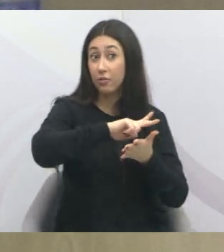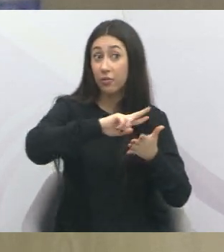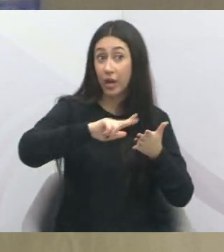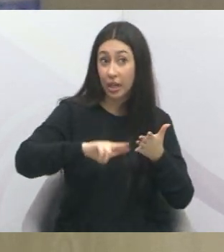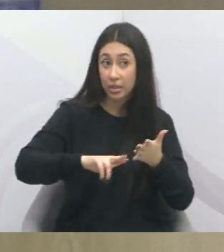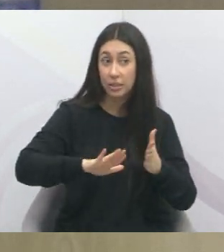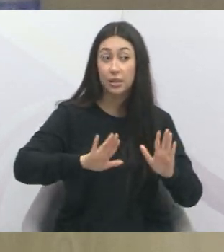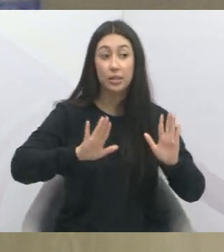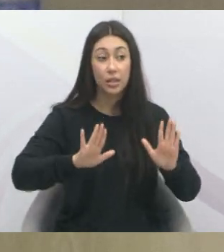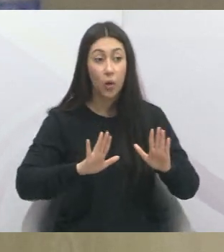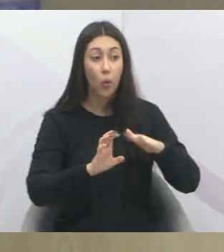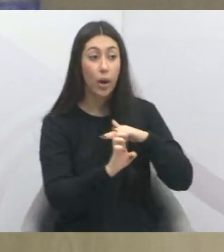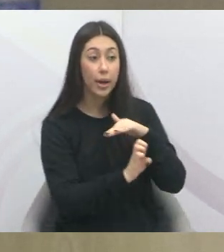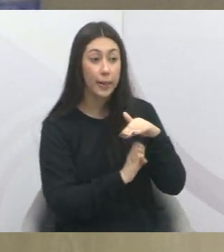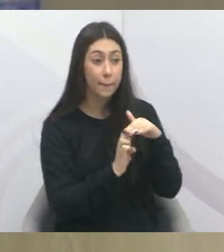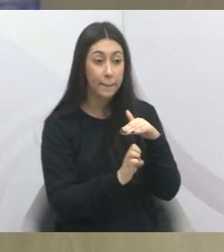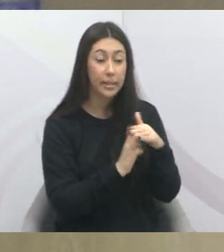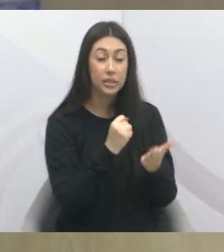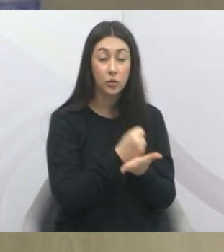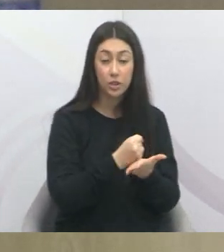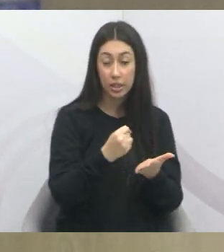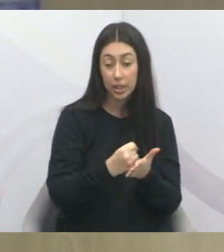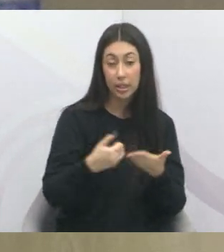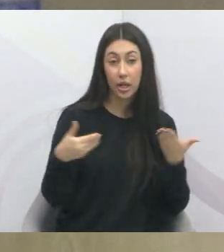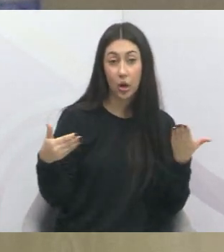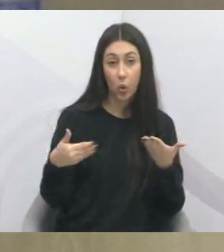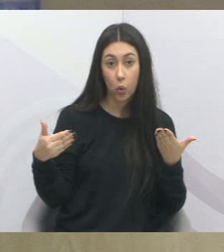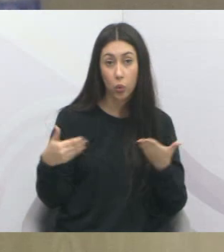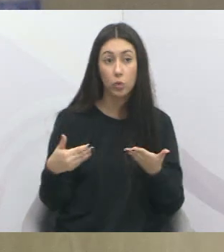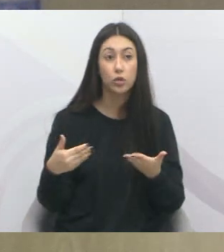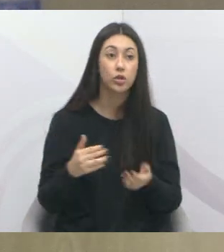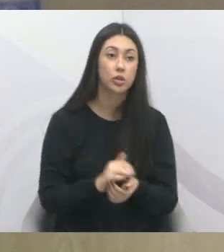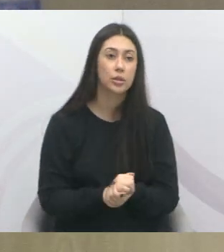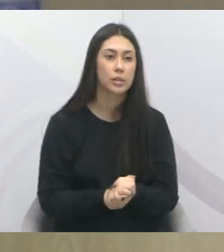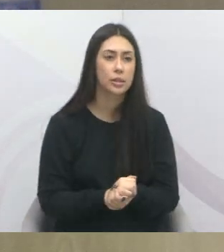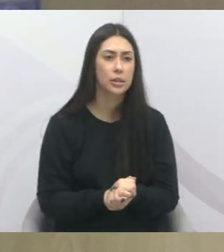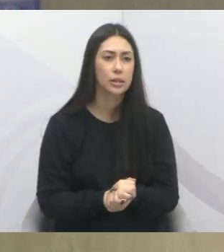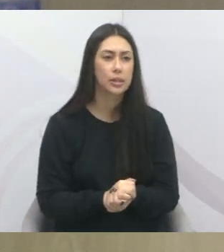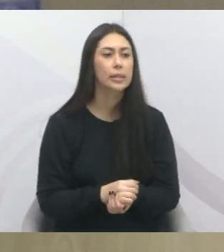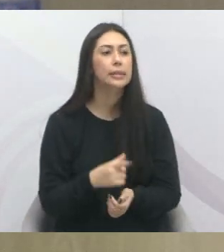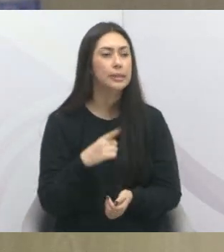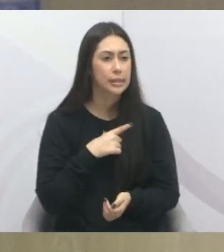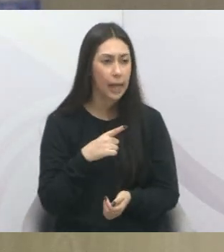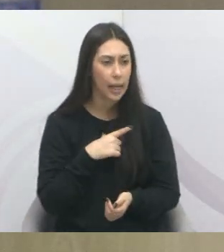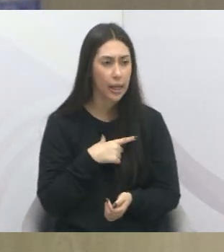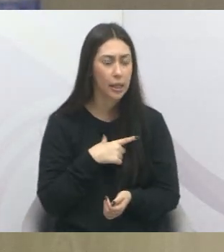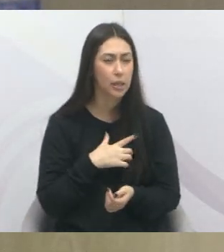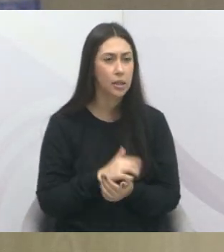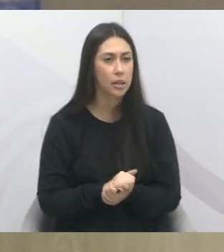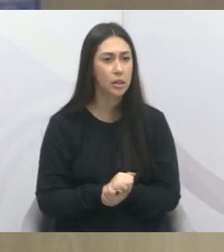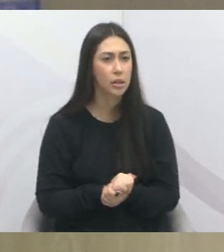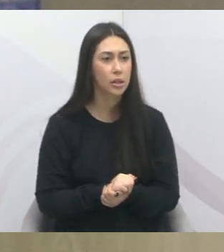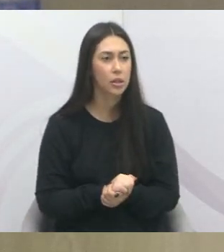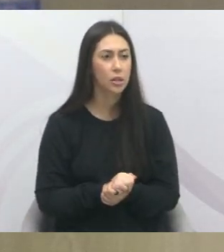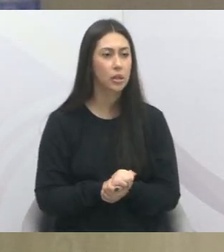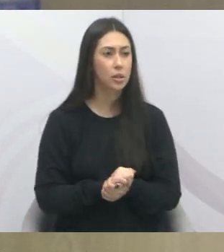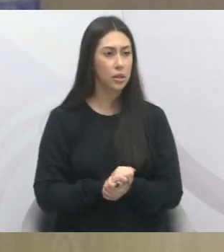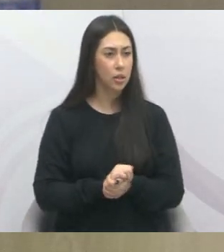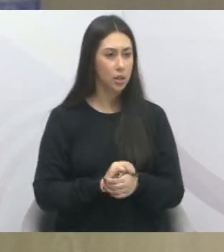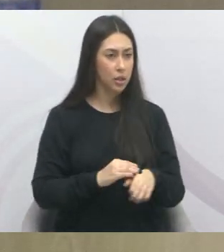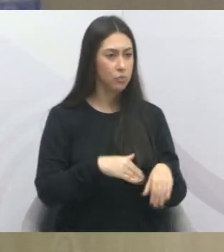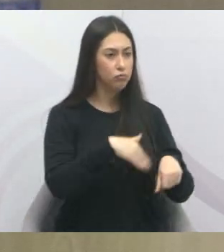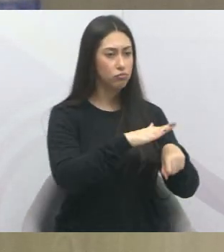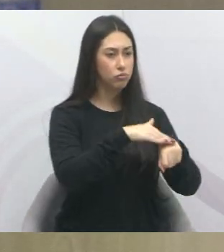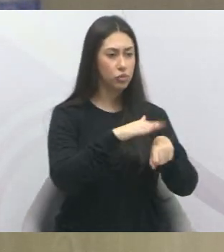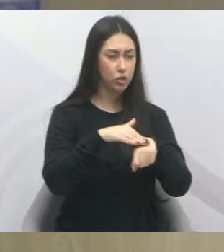Então, essa empresa é contratada, hoje tem uma, se eu não me engano, eles abriram uma... vão chamar